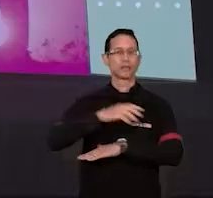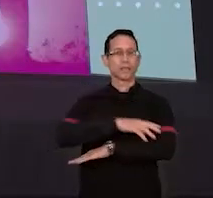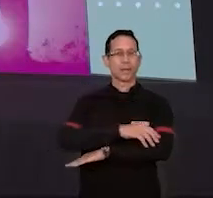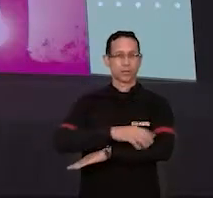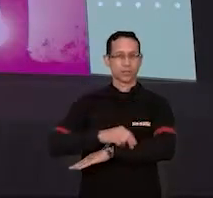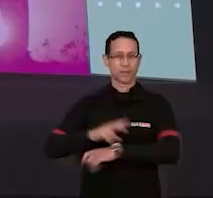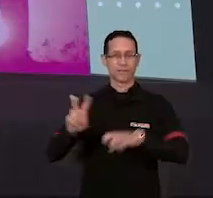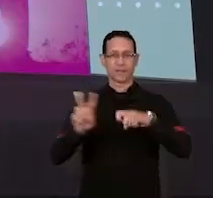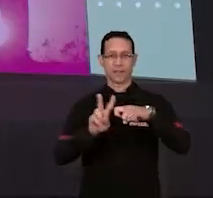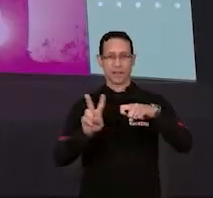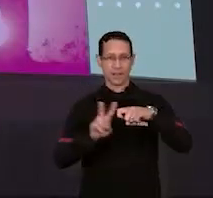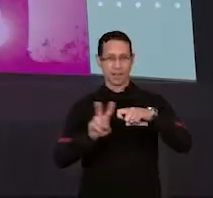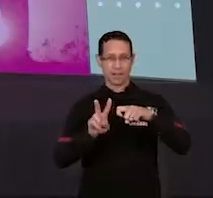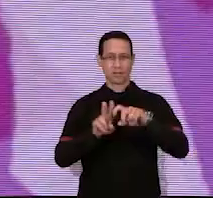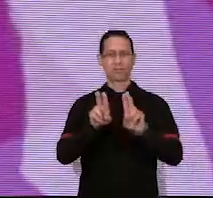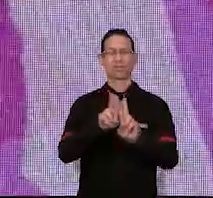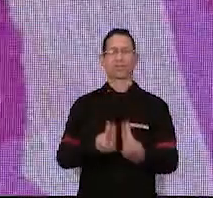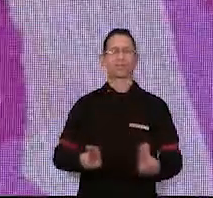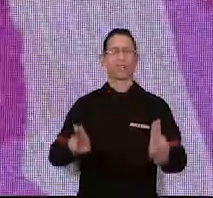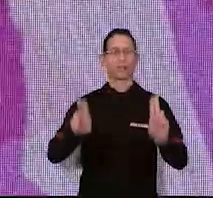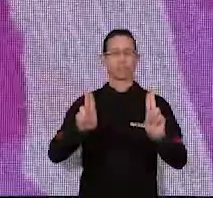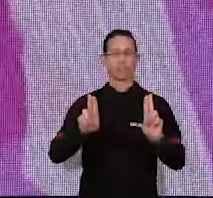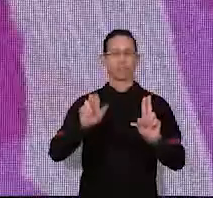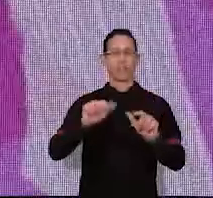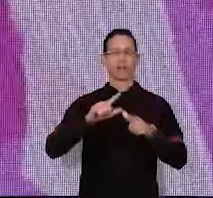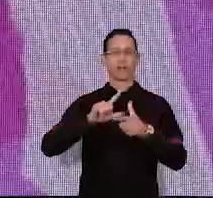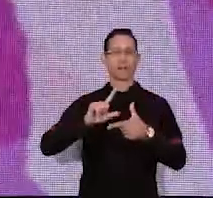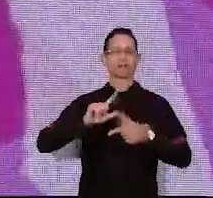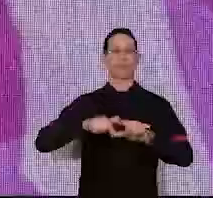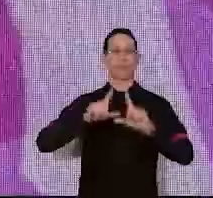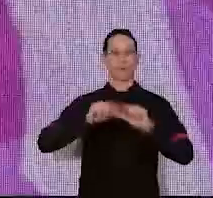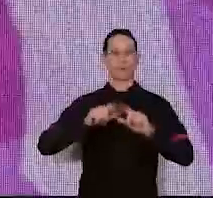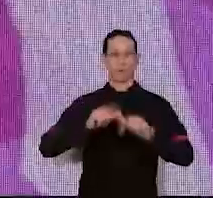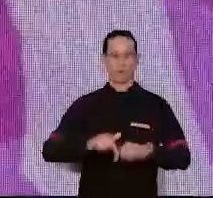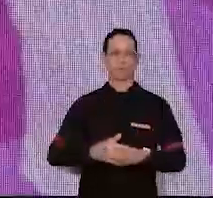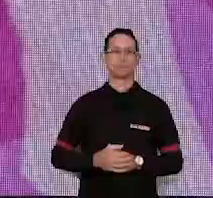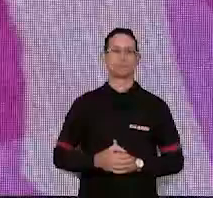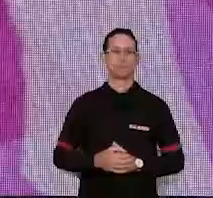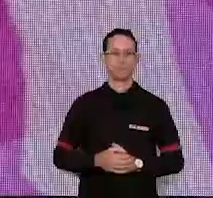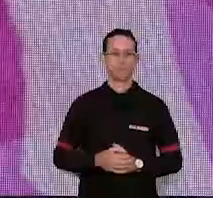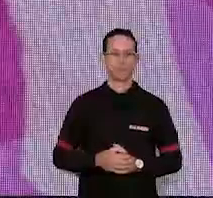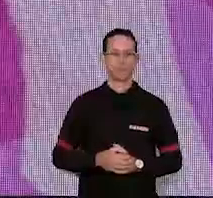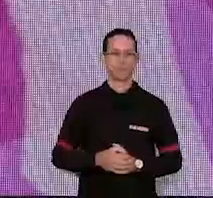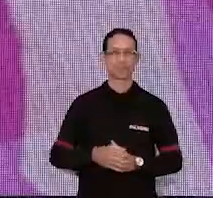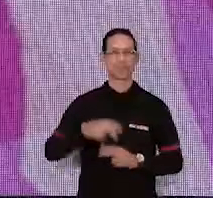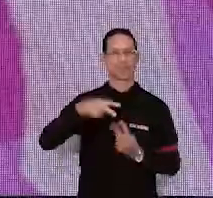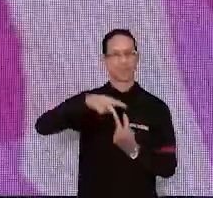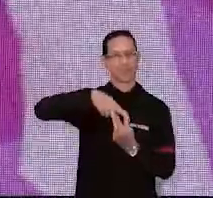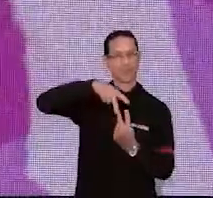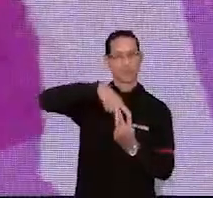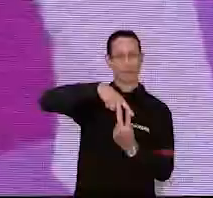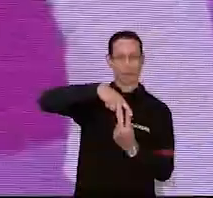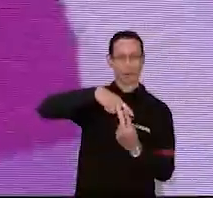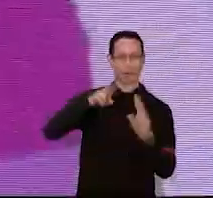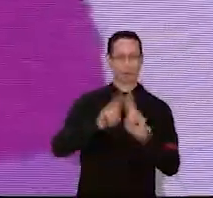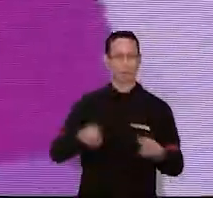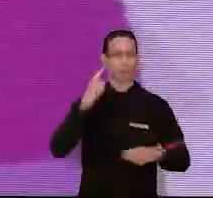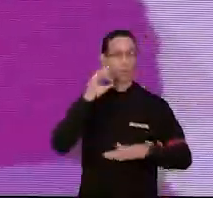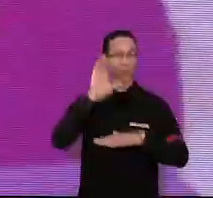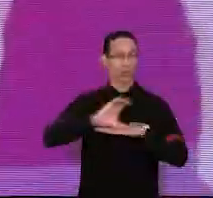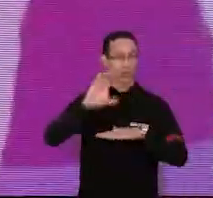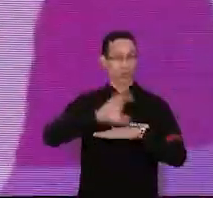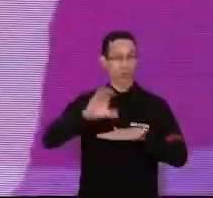Dermatologia Veterinária pela Universidade Anhembi Morumbi. Cristiane é professora do curso de